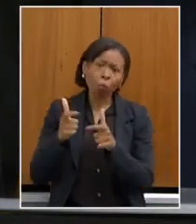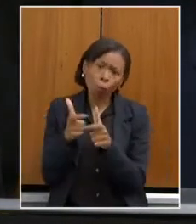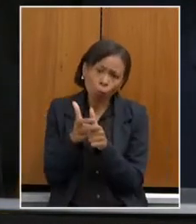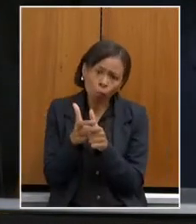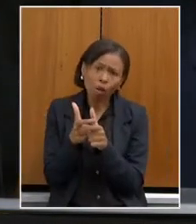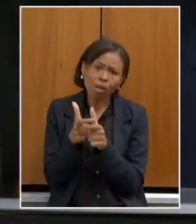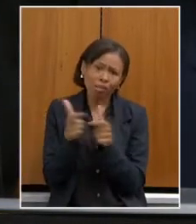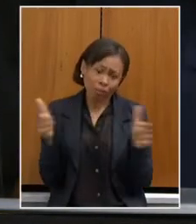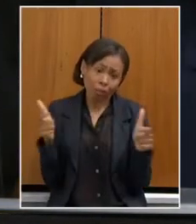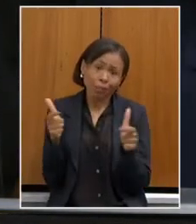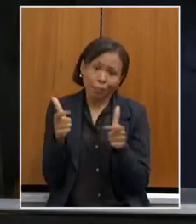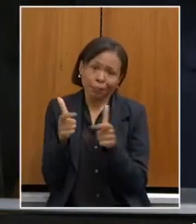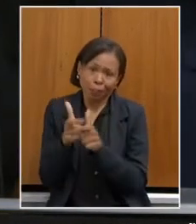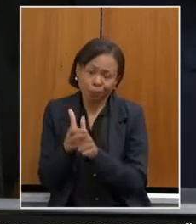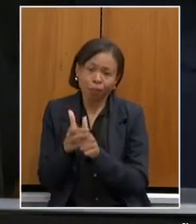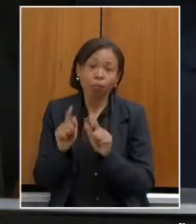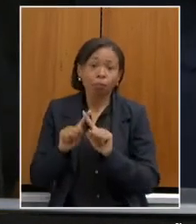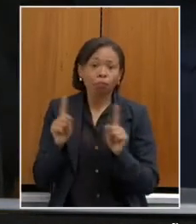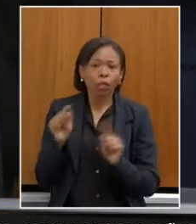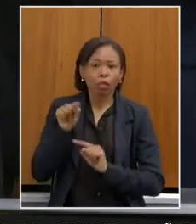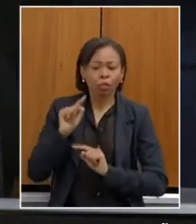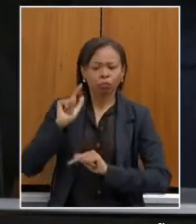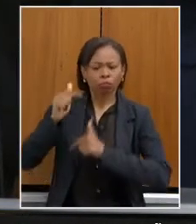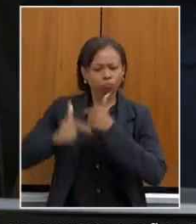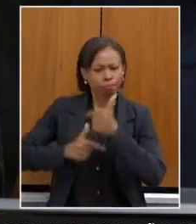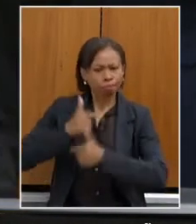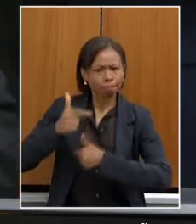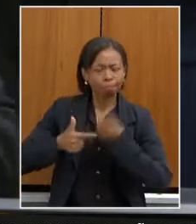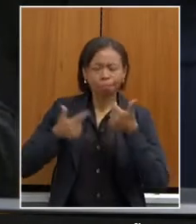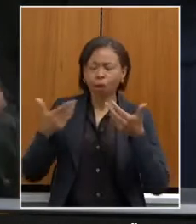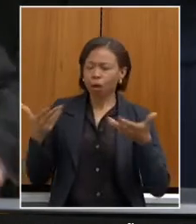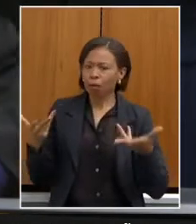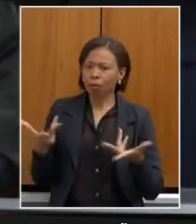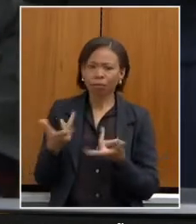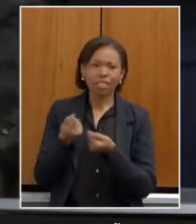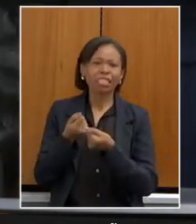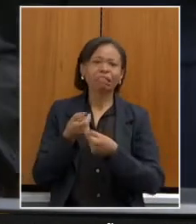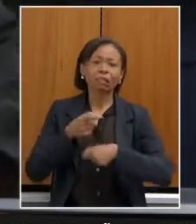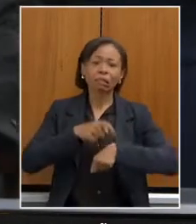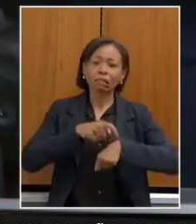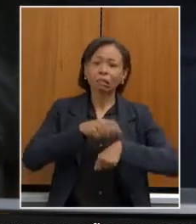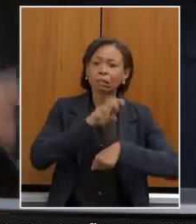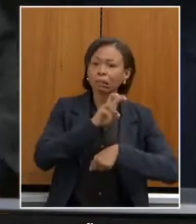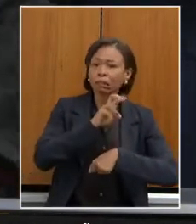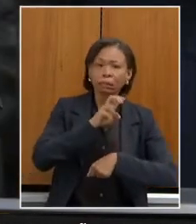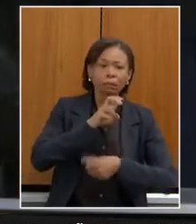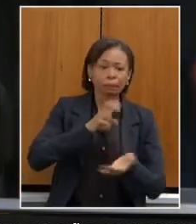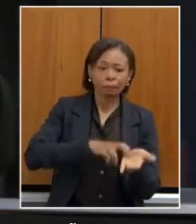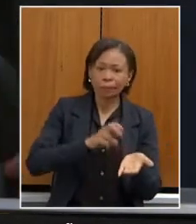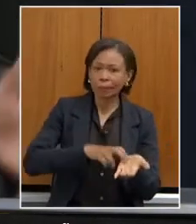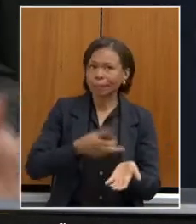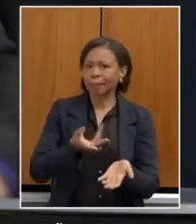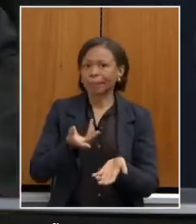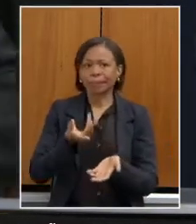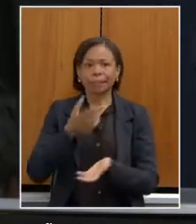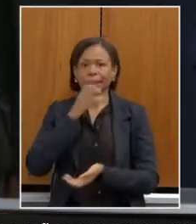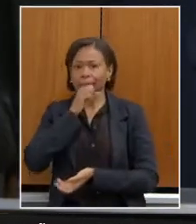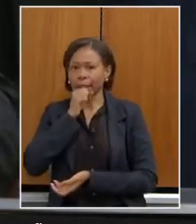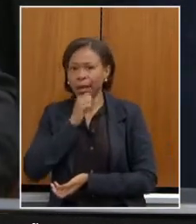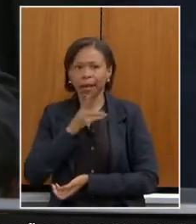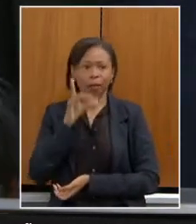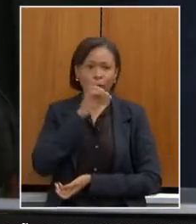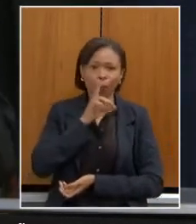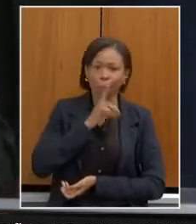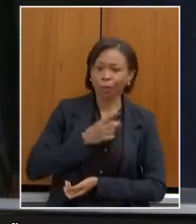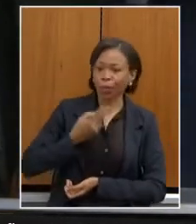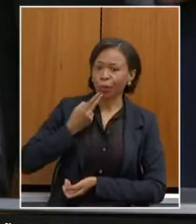pequena mas tem feito um trabalho extraordinário é cinco da manhã é sábado é domingo é duas horas da manhã está